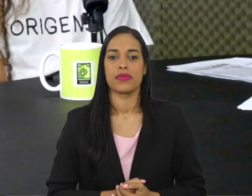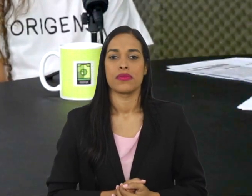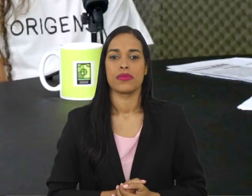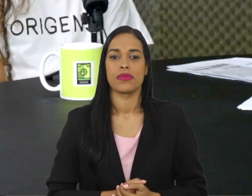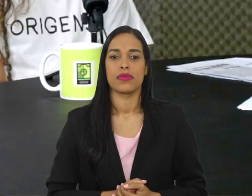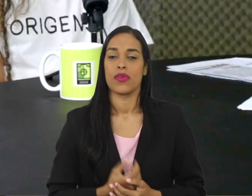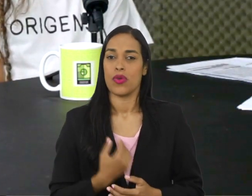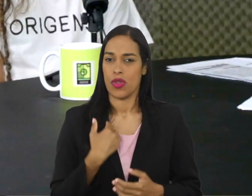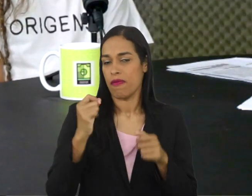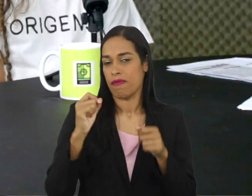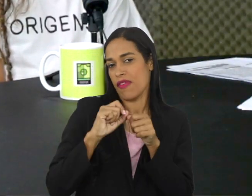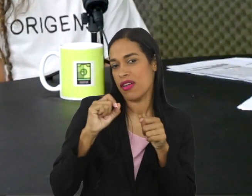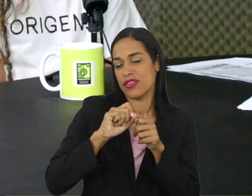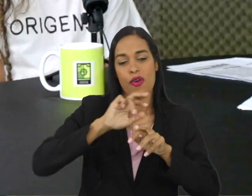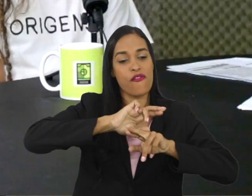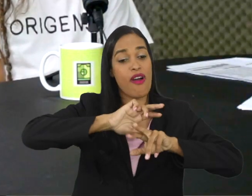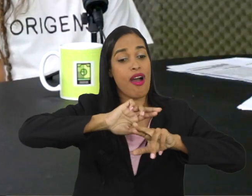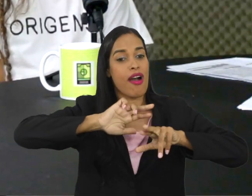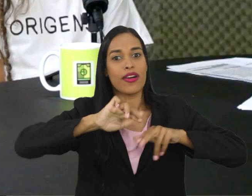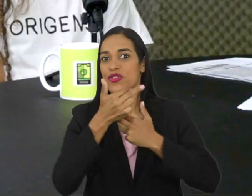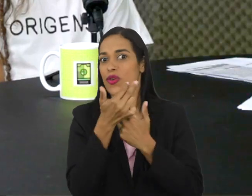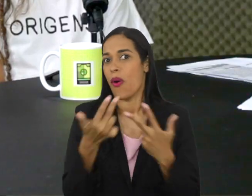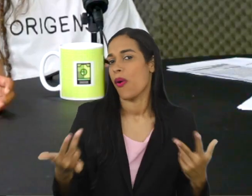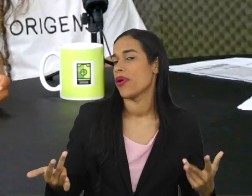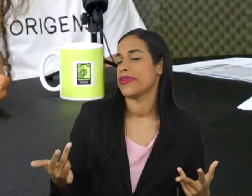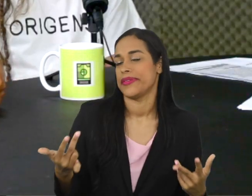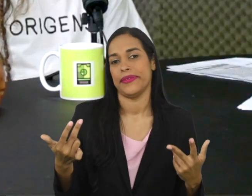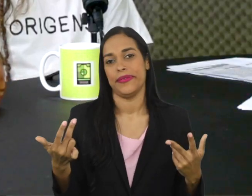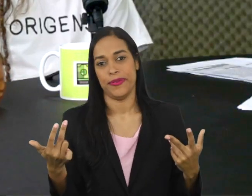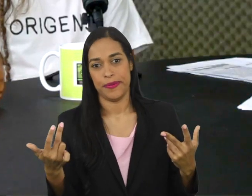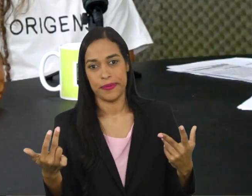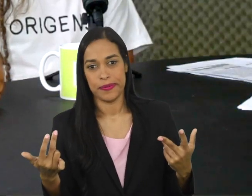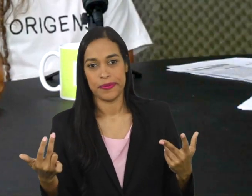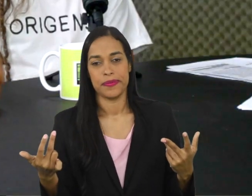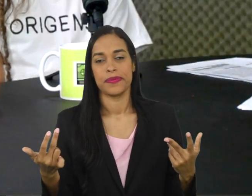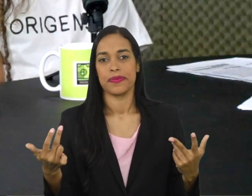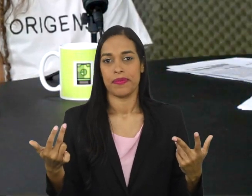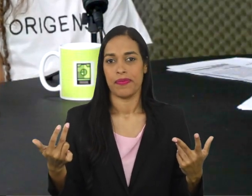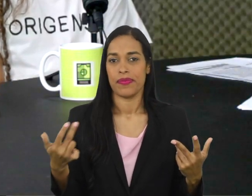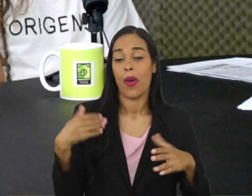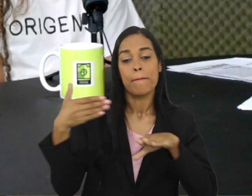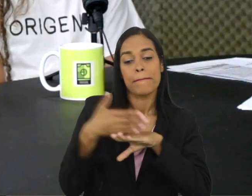quando, tipo, eu faço várias coisas.